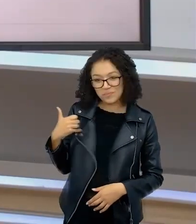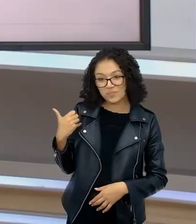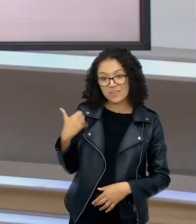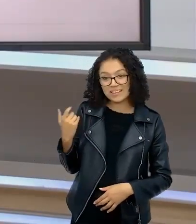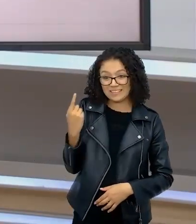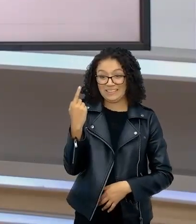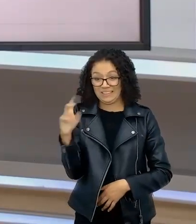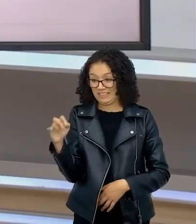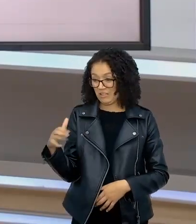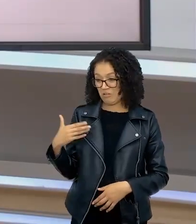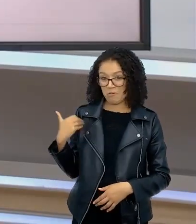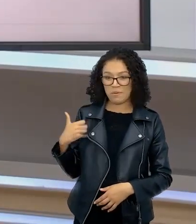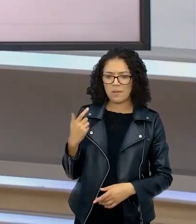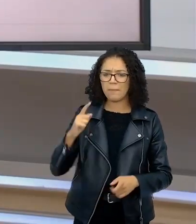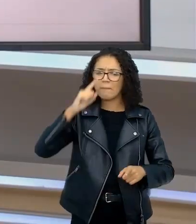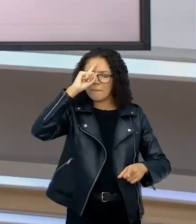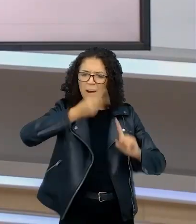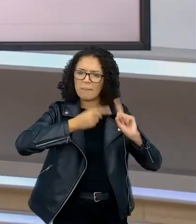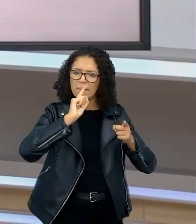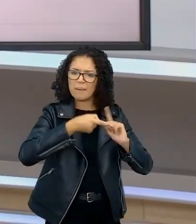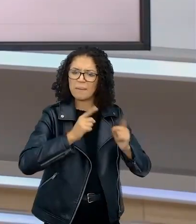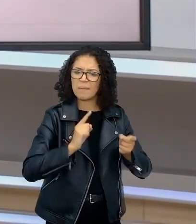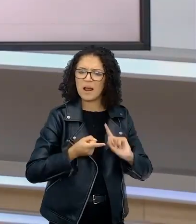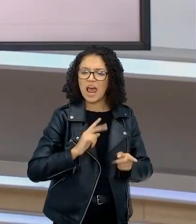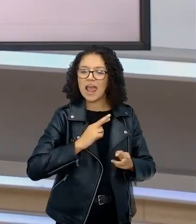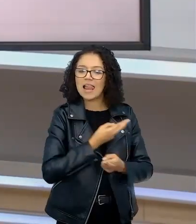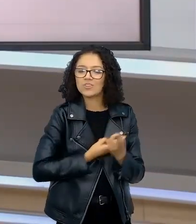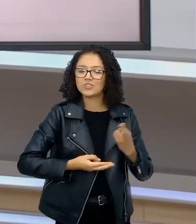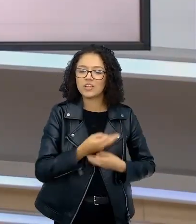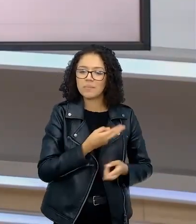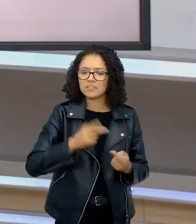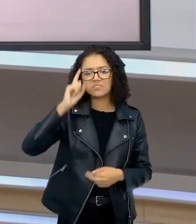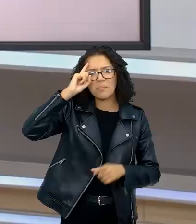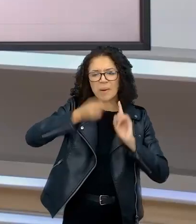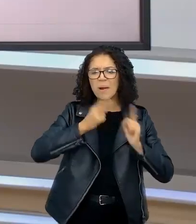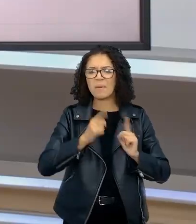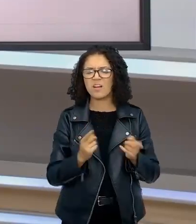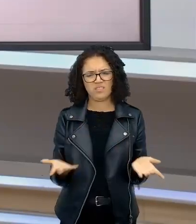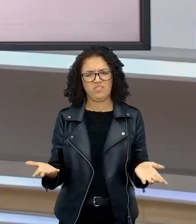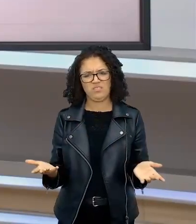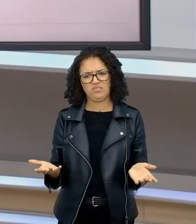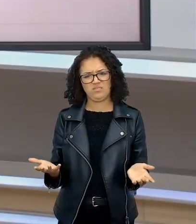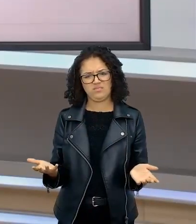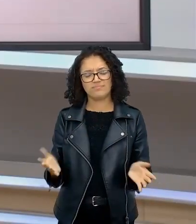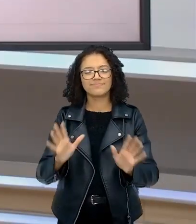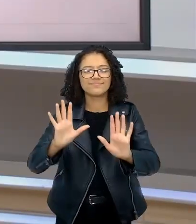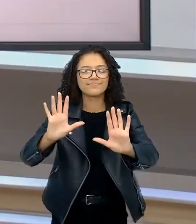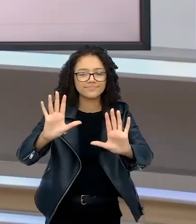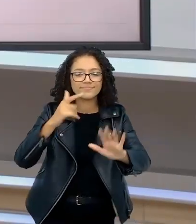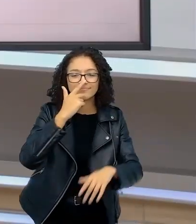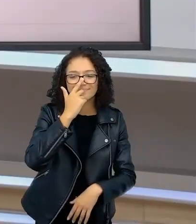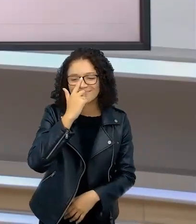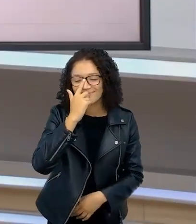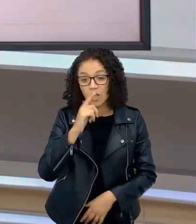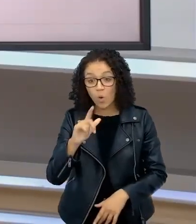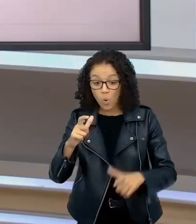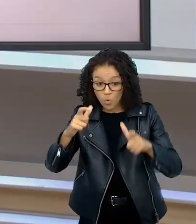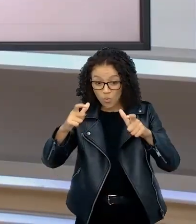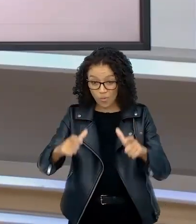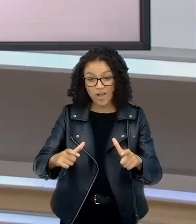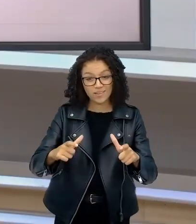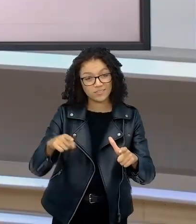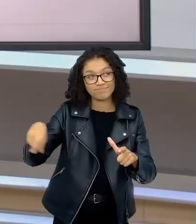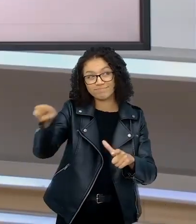a mulher num relacionamento? Em alguns lugares. Entre eles, em um lugar que a gente fala pouquíssimo